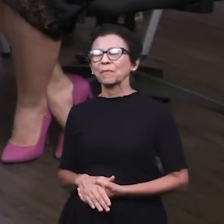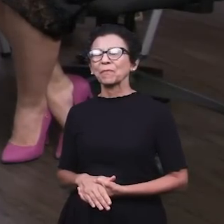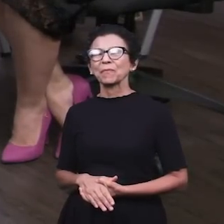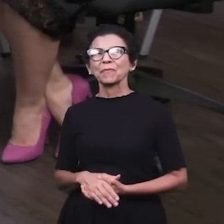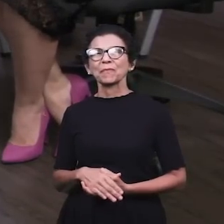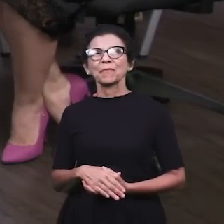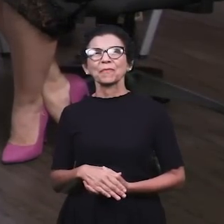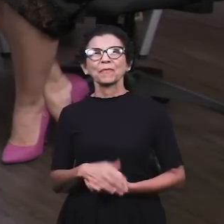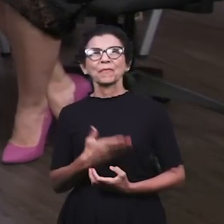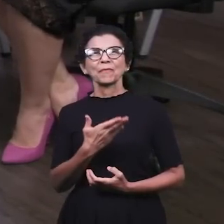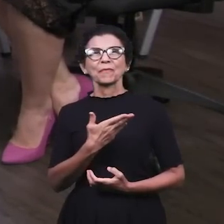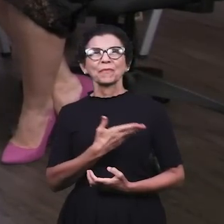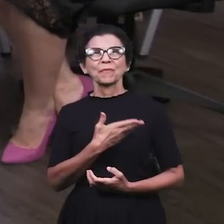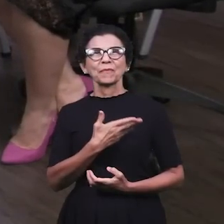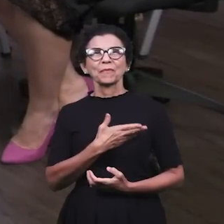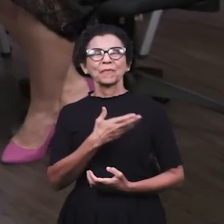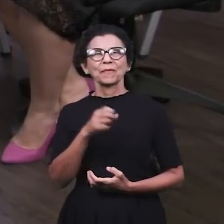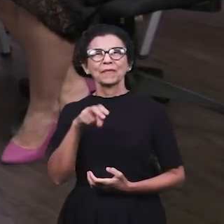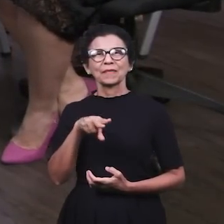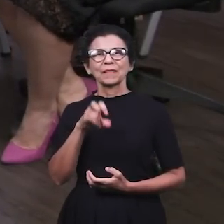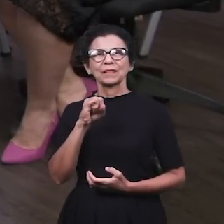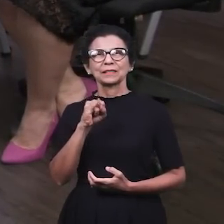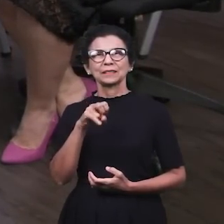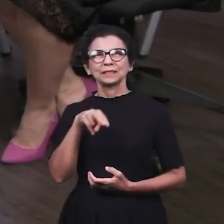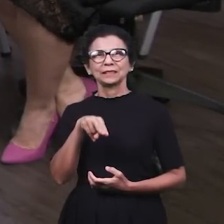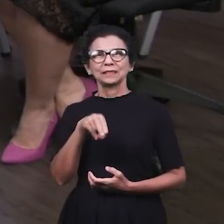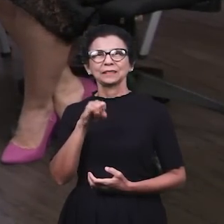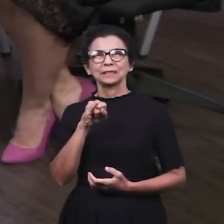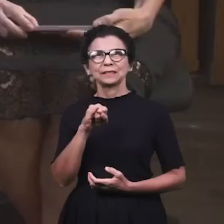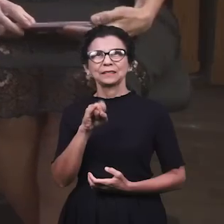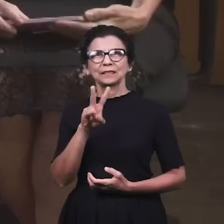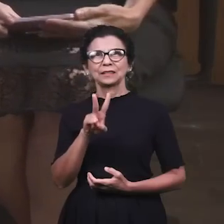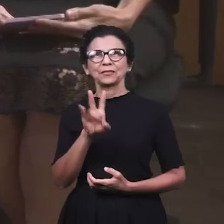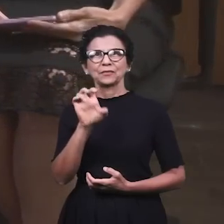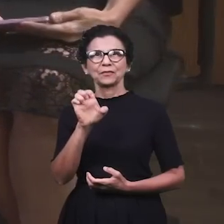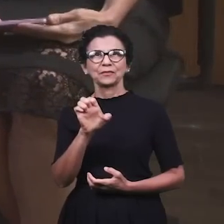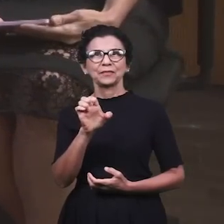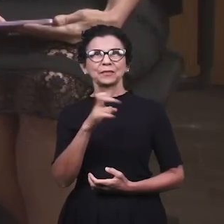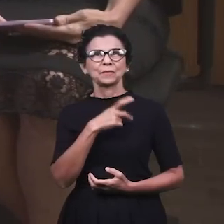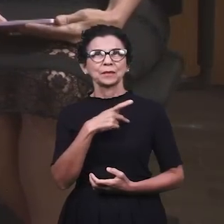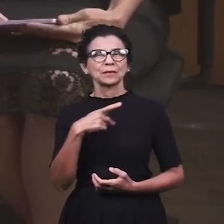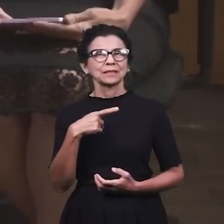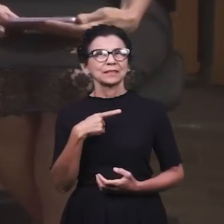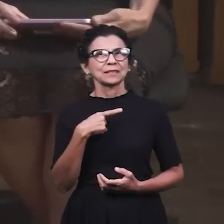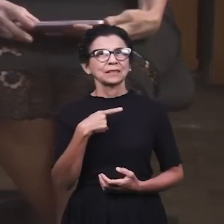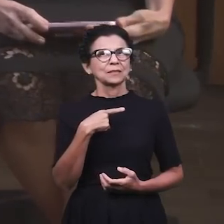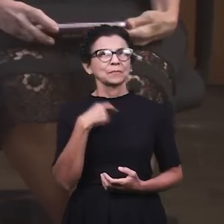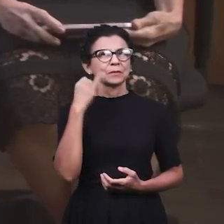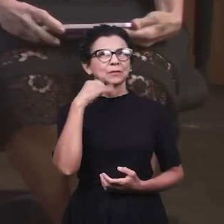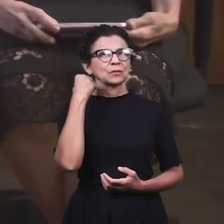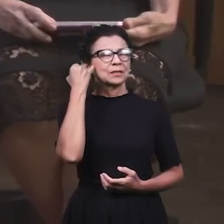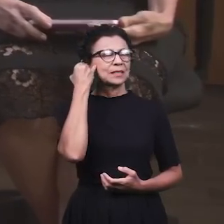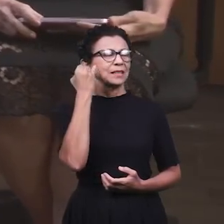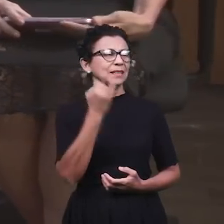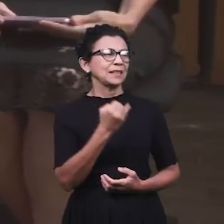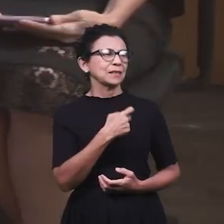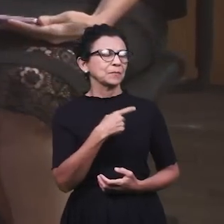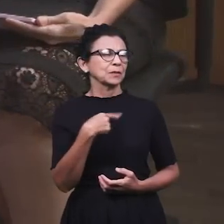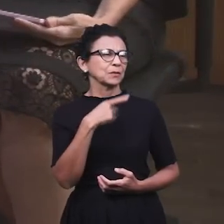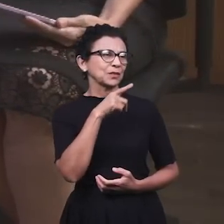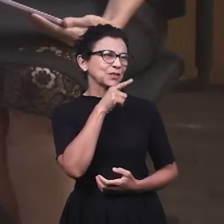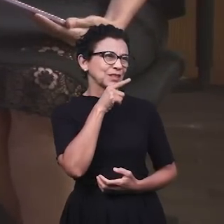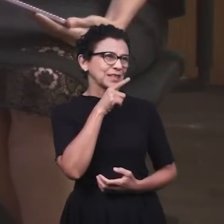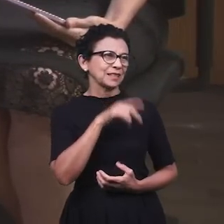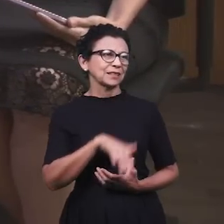colega Nínive, a paz do Senhor, obrigado pela sua participação. Pai do Senhor, pastor Josias, Pai do Senhor, pastor Gilson,